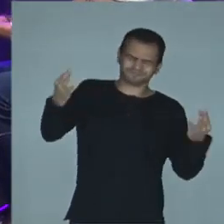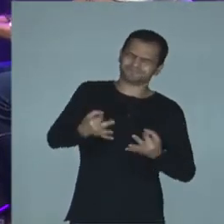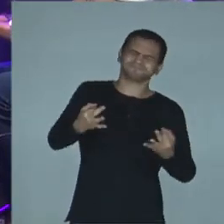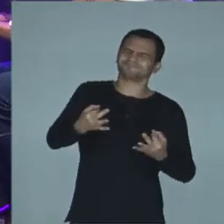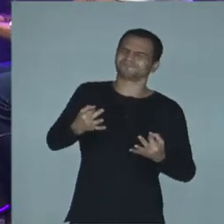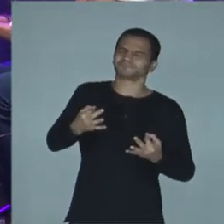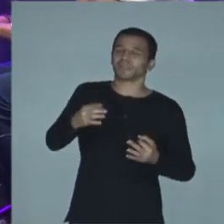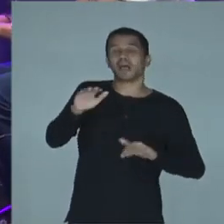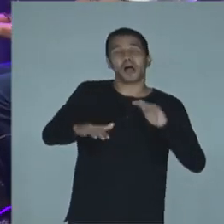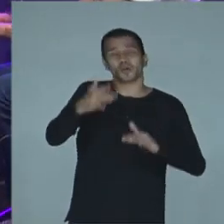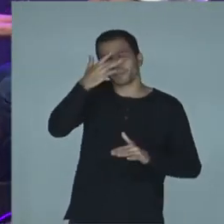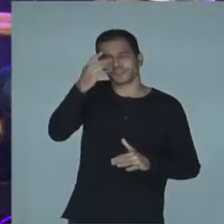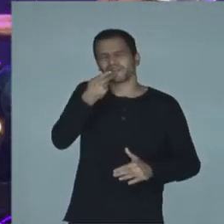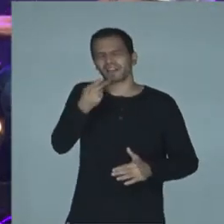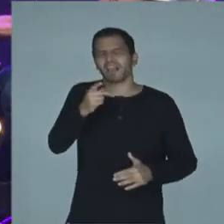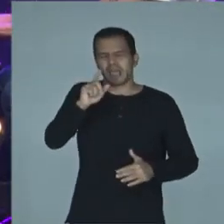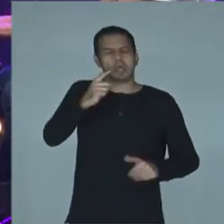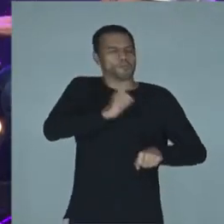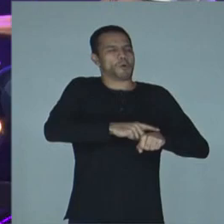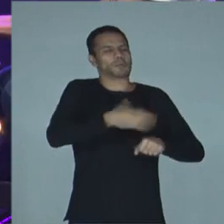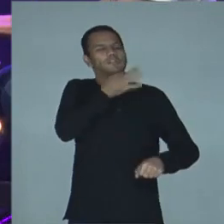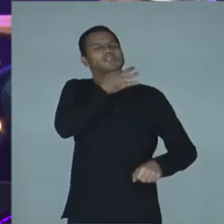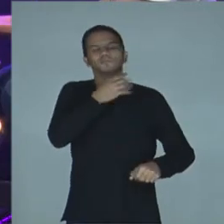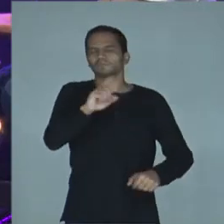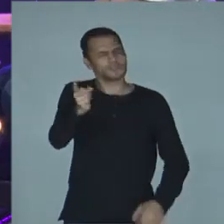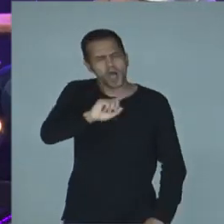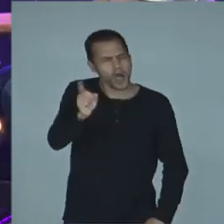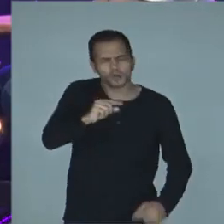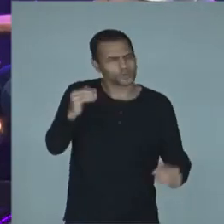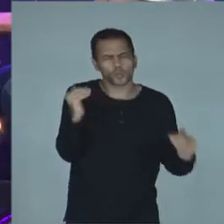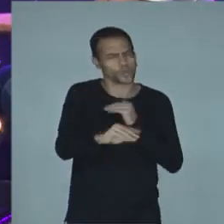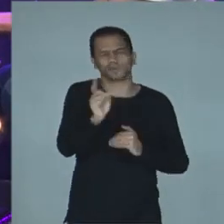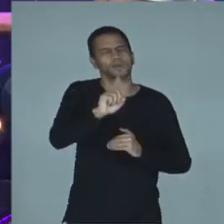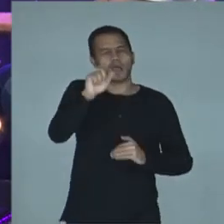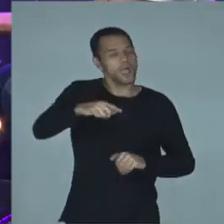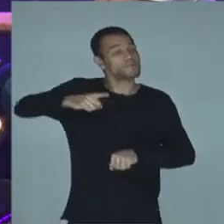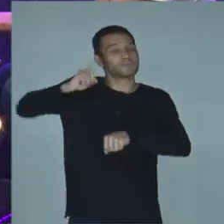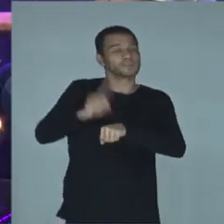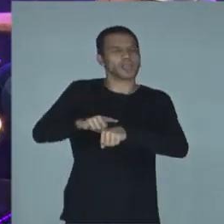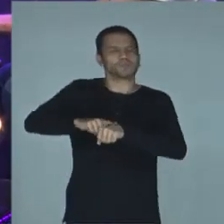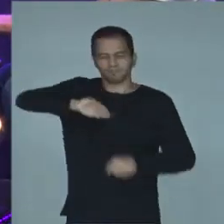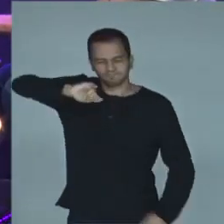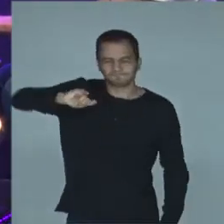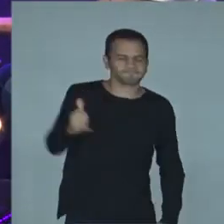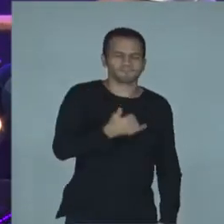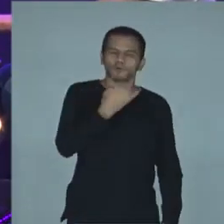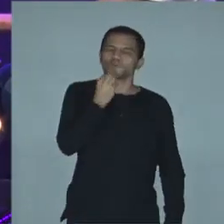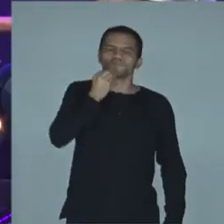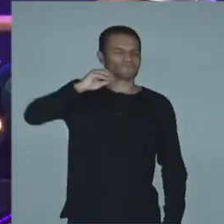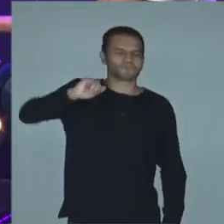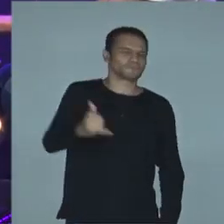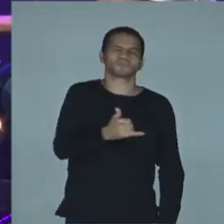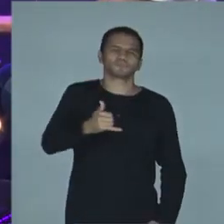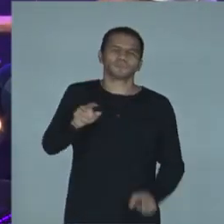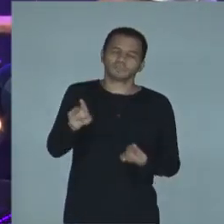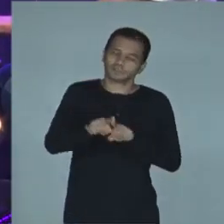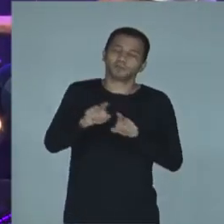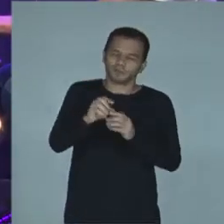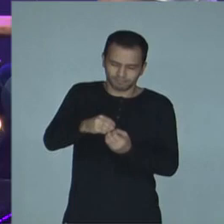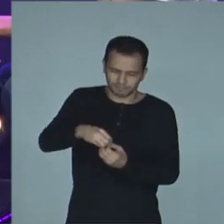dizer tempo de crise não tempo de oportunidades tempo de recomeços tempo de Milagres